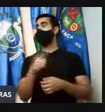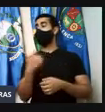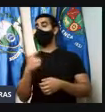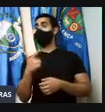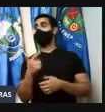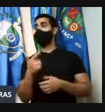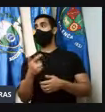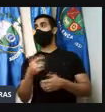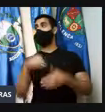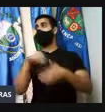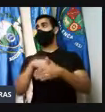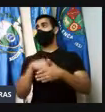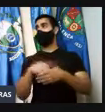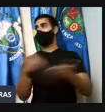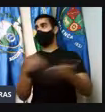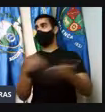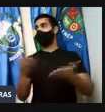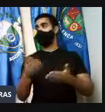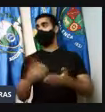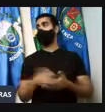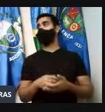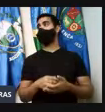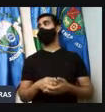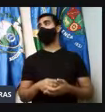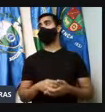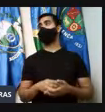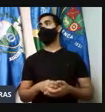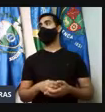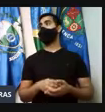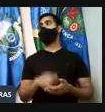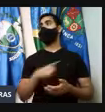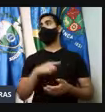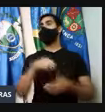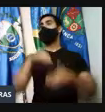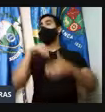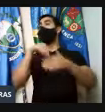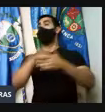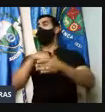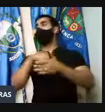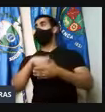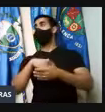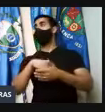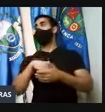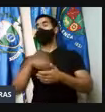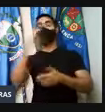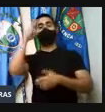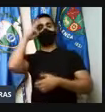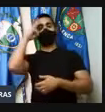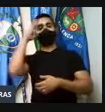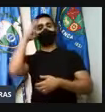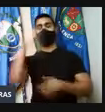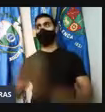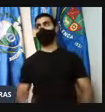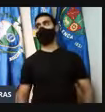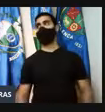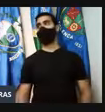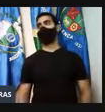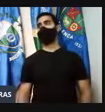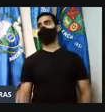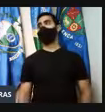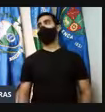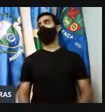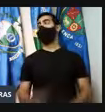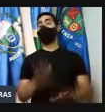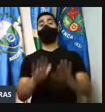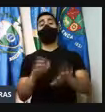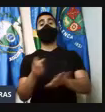for a votação hoje, vereador Marquinho, vai na quinta-feira, na terça-feira, pela quantidade de